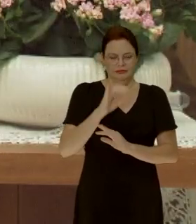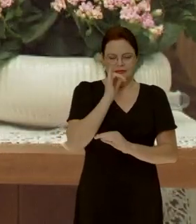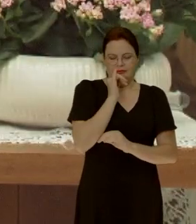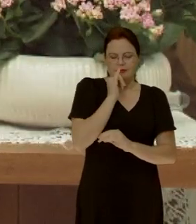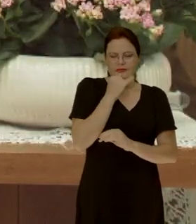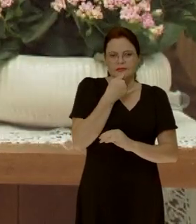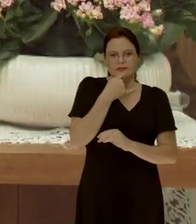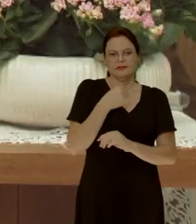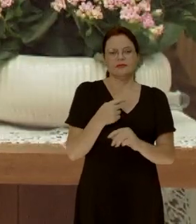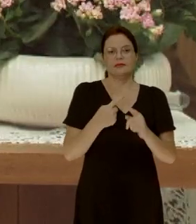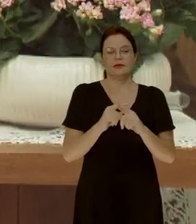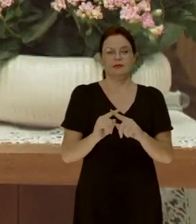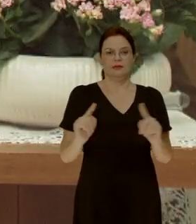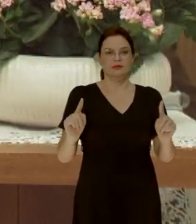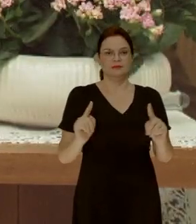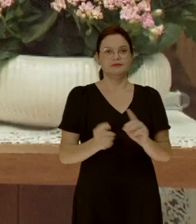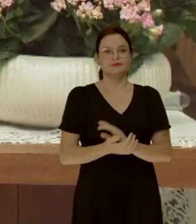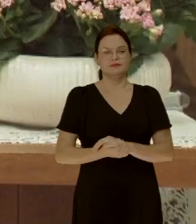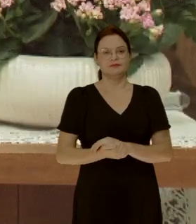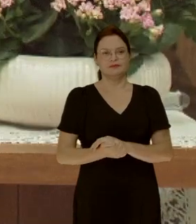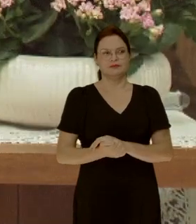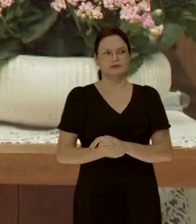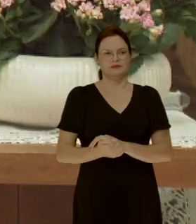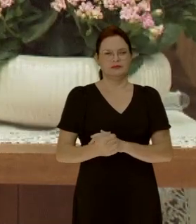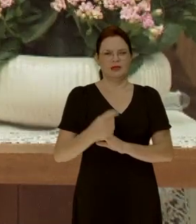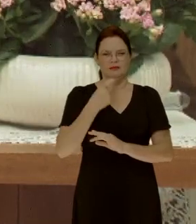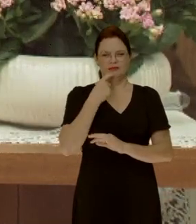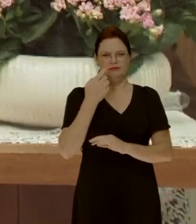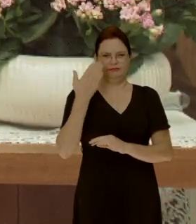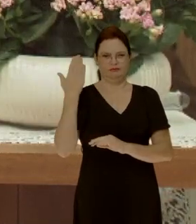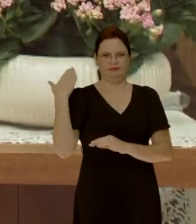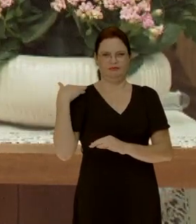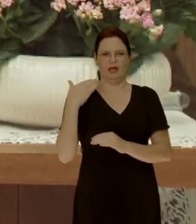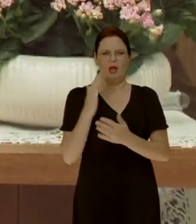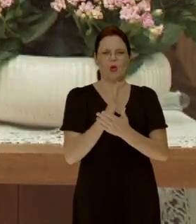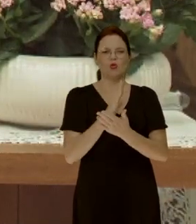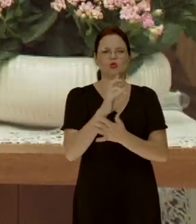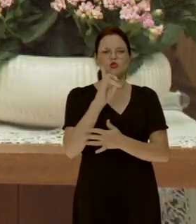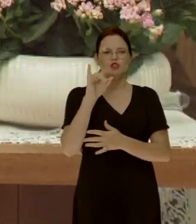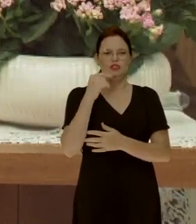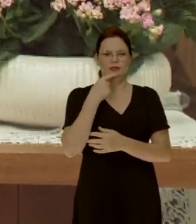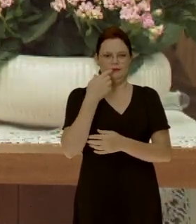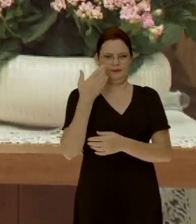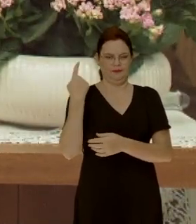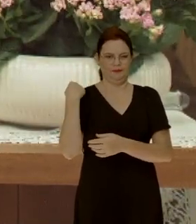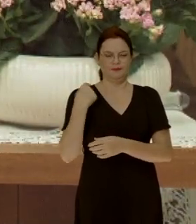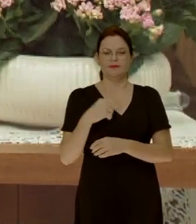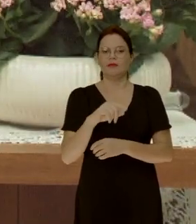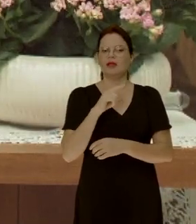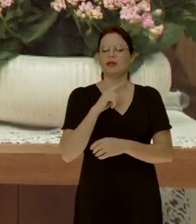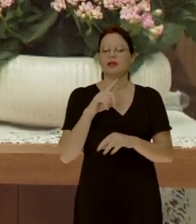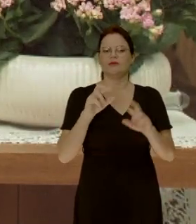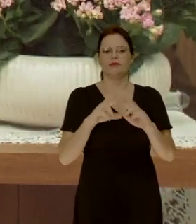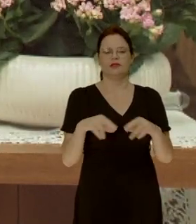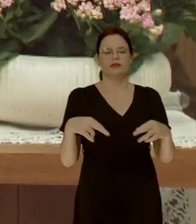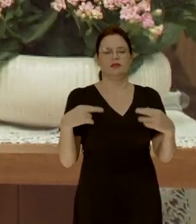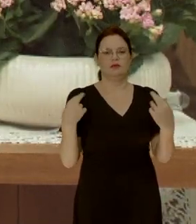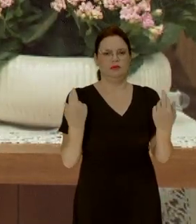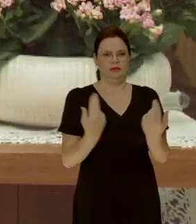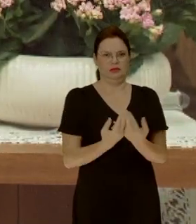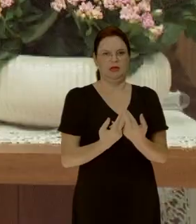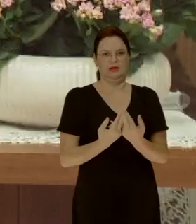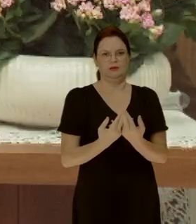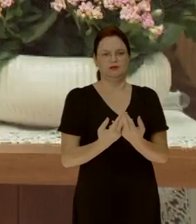irmãos, nós tivemos há dias atrás uma reunião